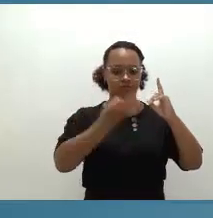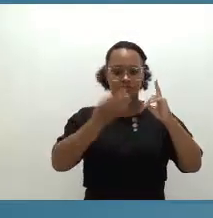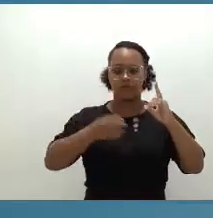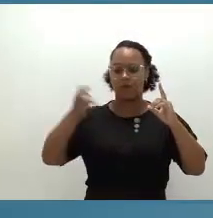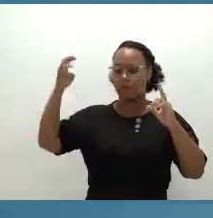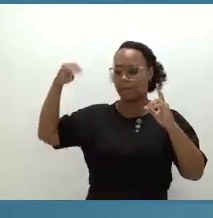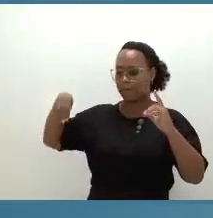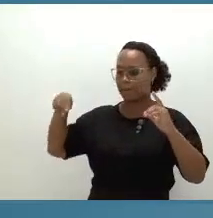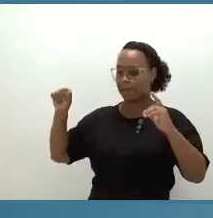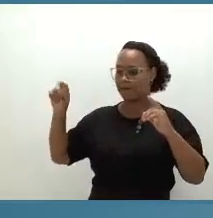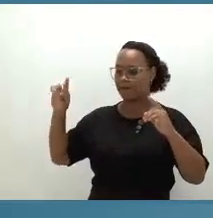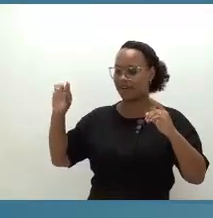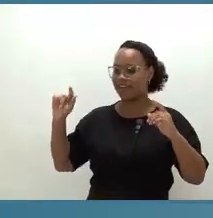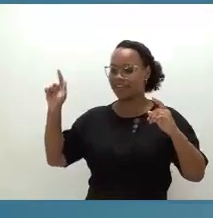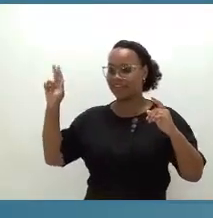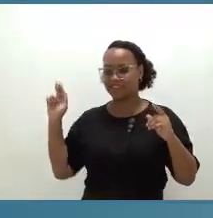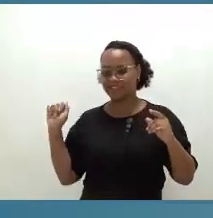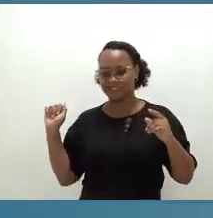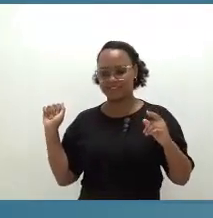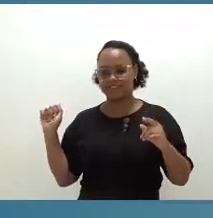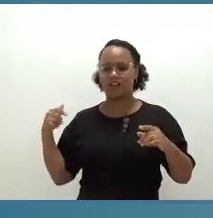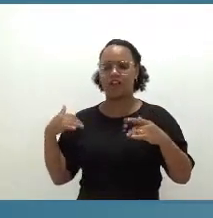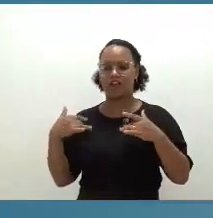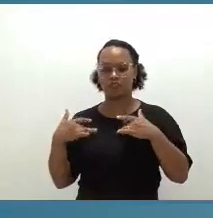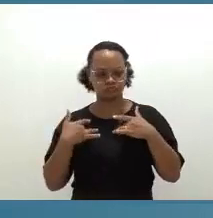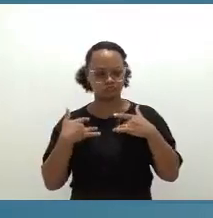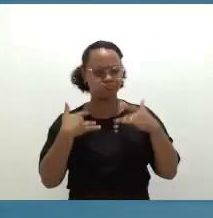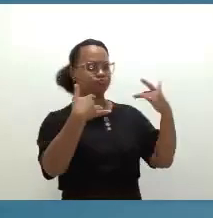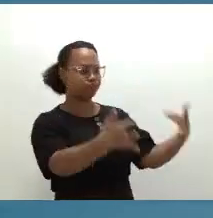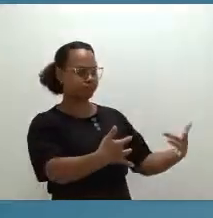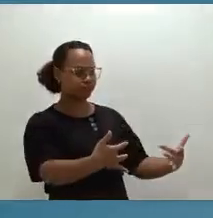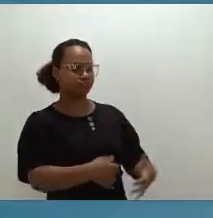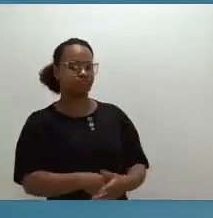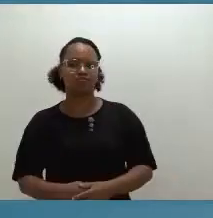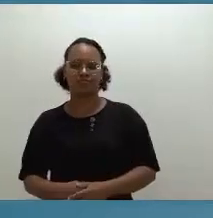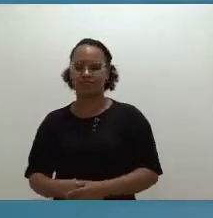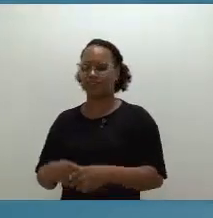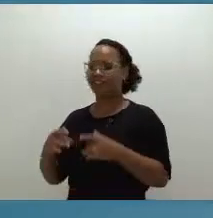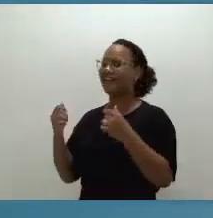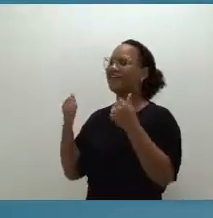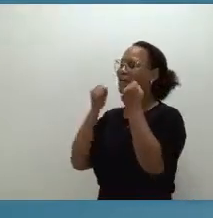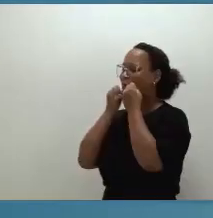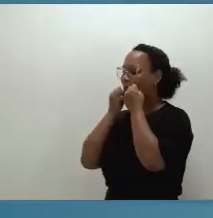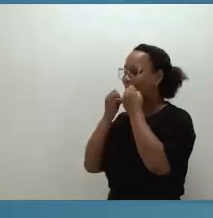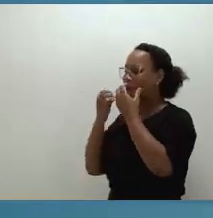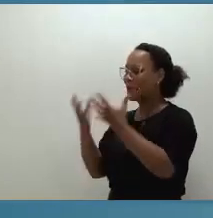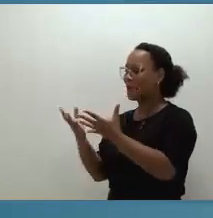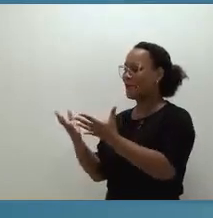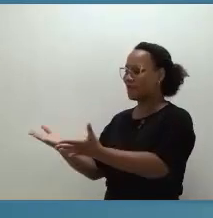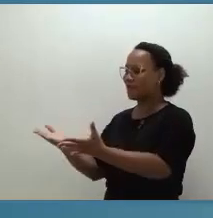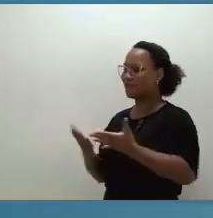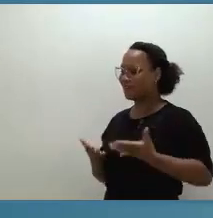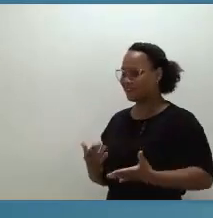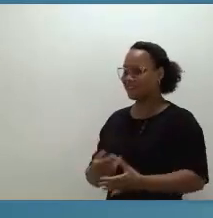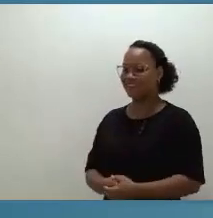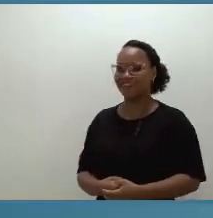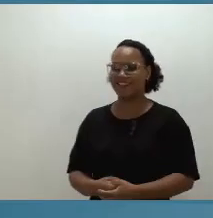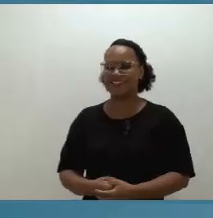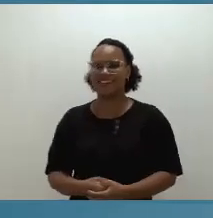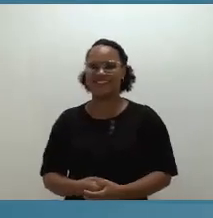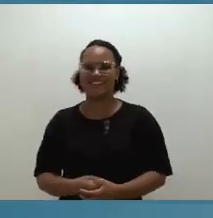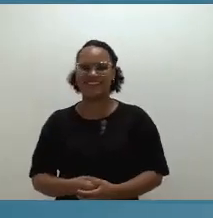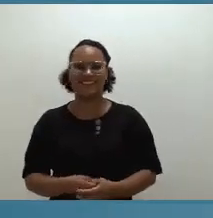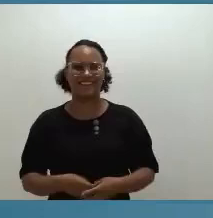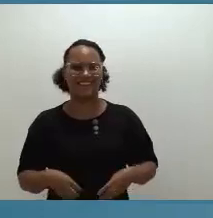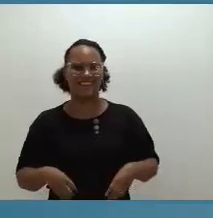não, tá vendo? Desembargadora Margui é chegando, é assim, né, desembargadora? Desembargadora Margui está na pressão, presidente. Não é?